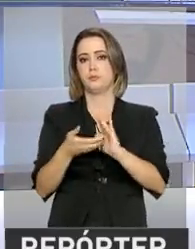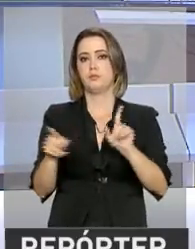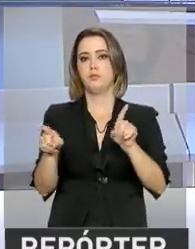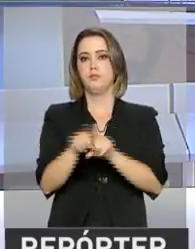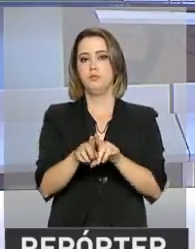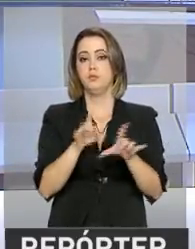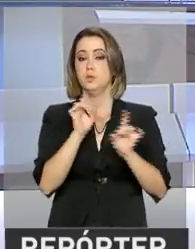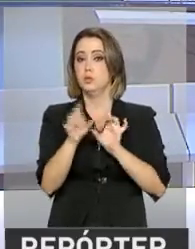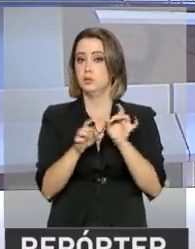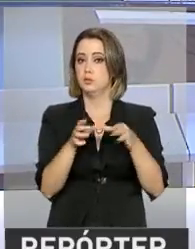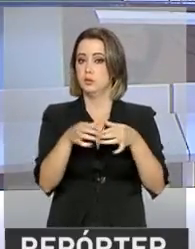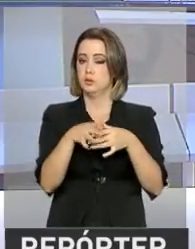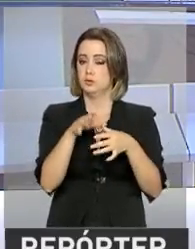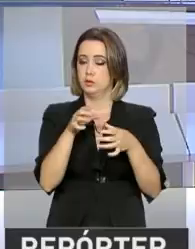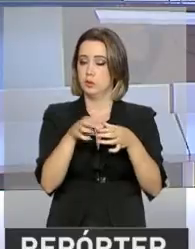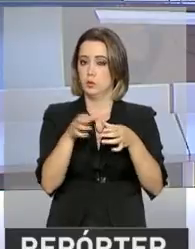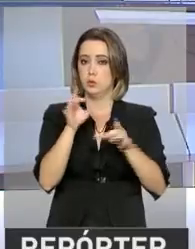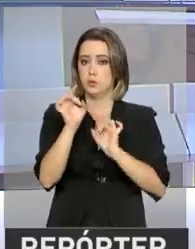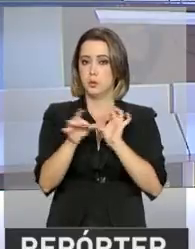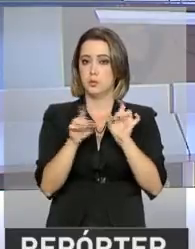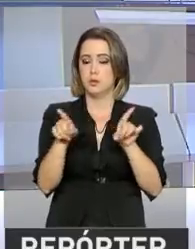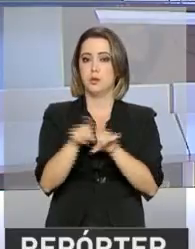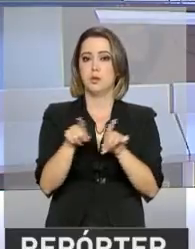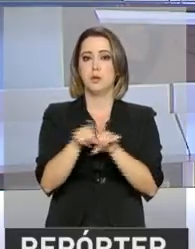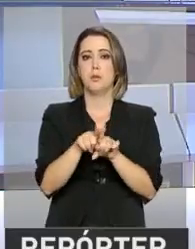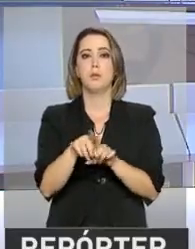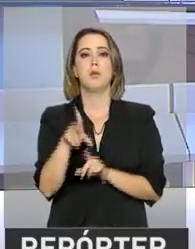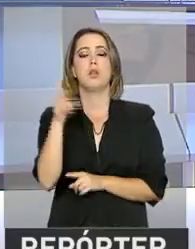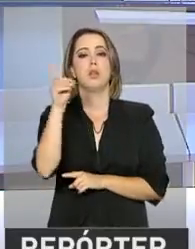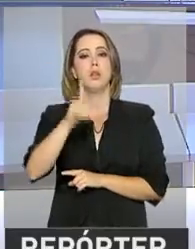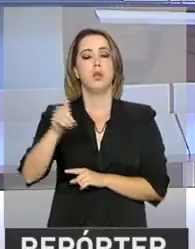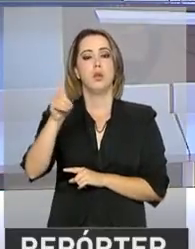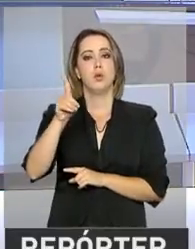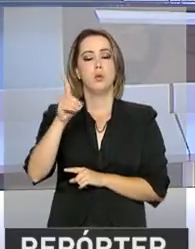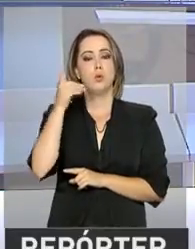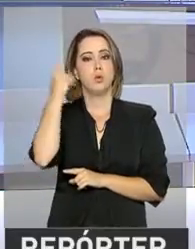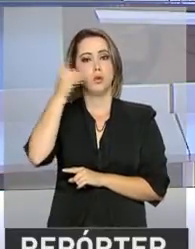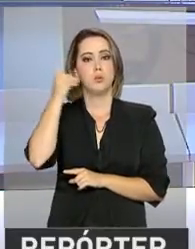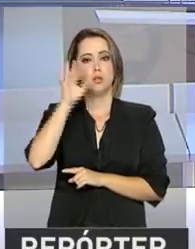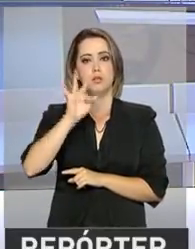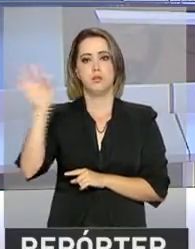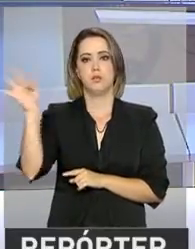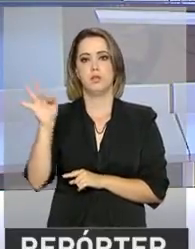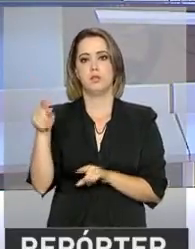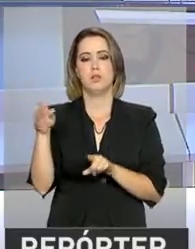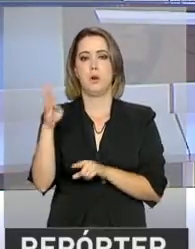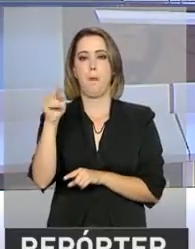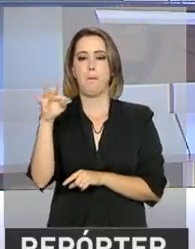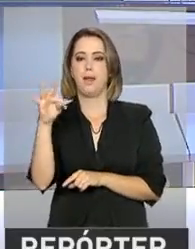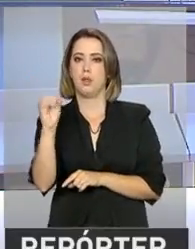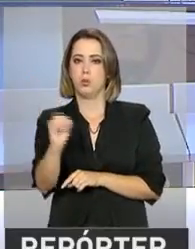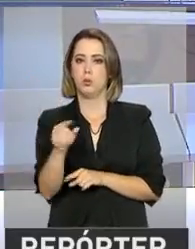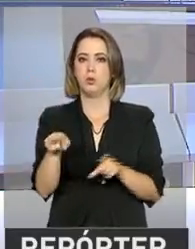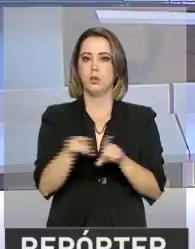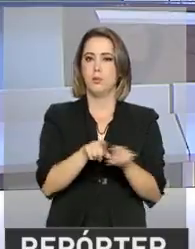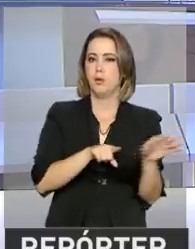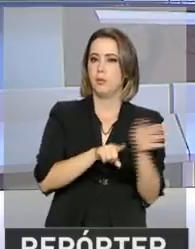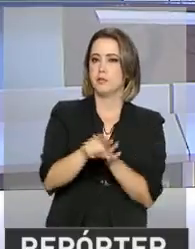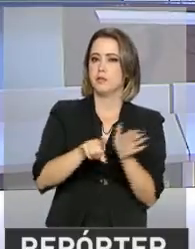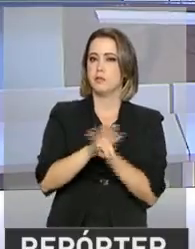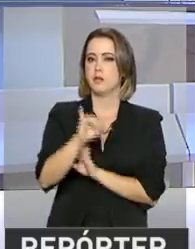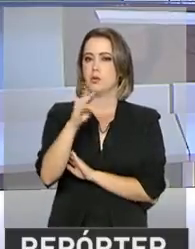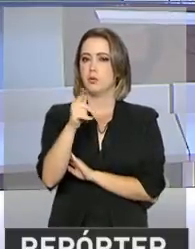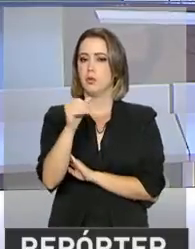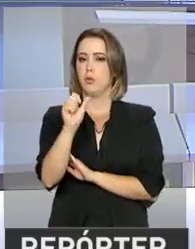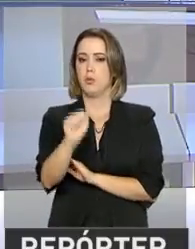previdência também o deputado federal beto mansur tu prb de são paulo e o pesquisador do ipea luís henrique